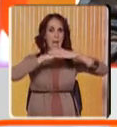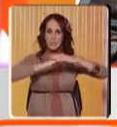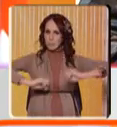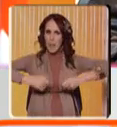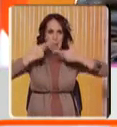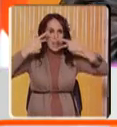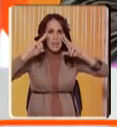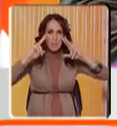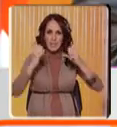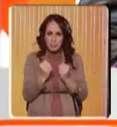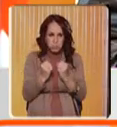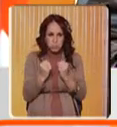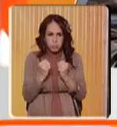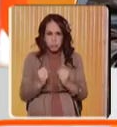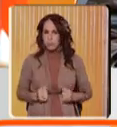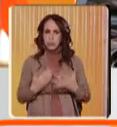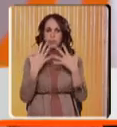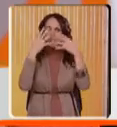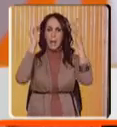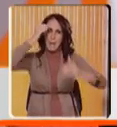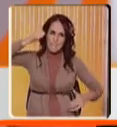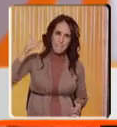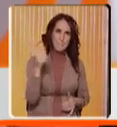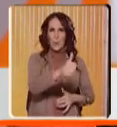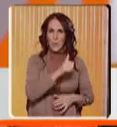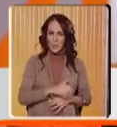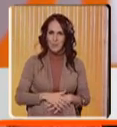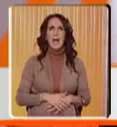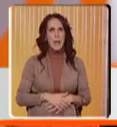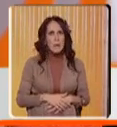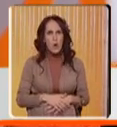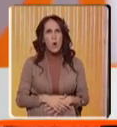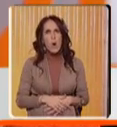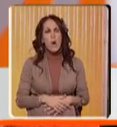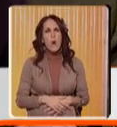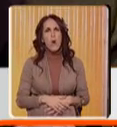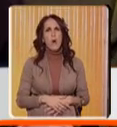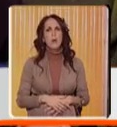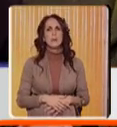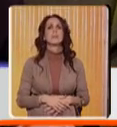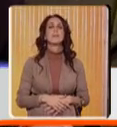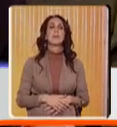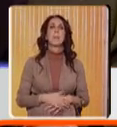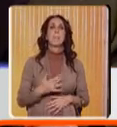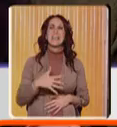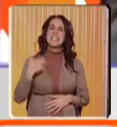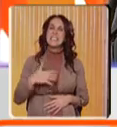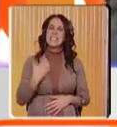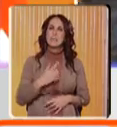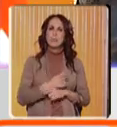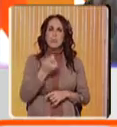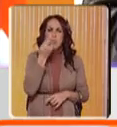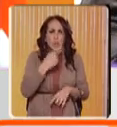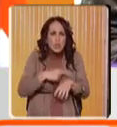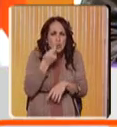é a libertação de toda a tensão que se foi acumulando. É bom! É muito bom! Sim, claro. Agora... Mas a mim irrita-me porque aquilo são